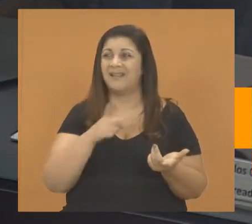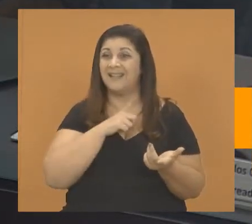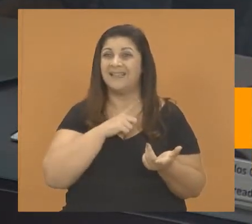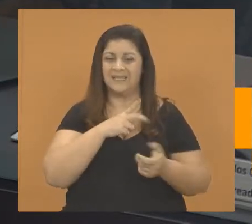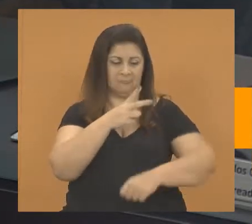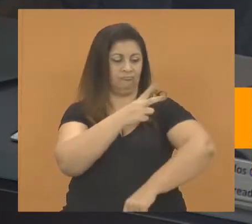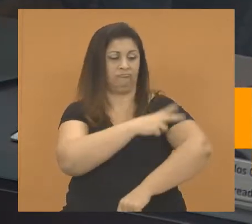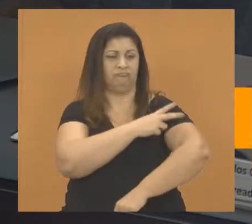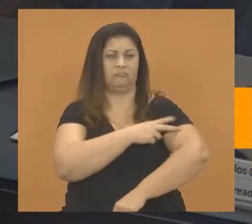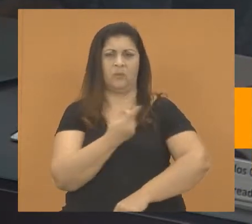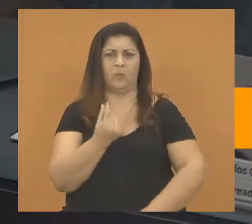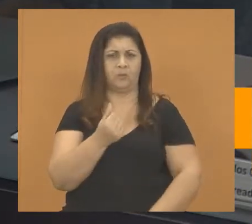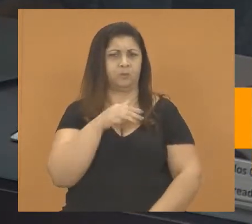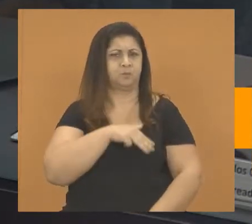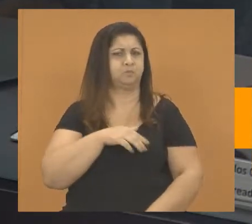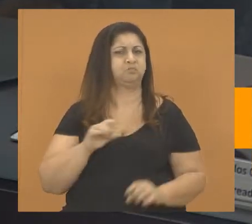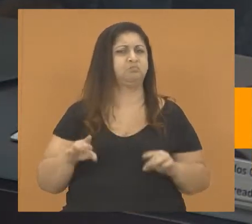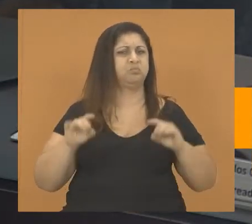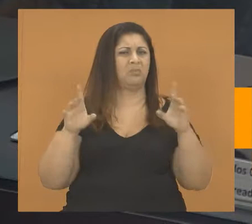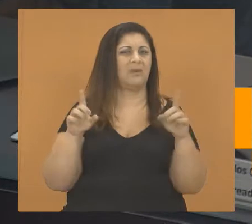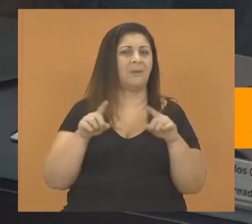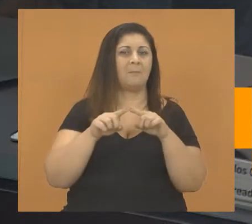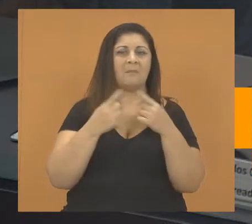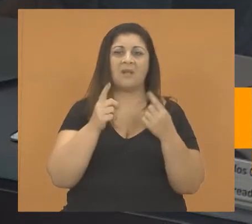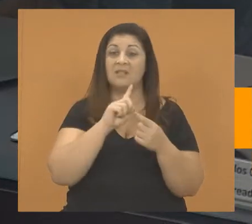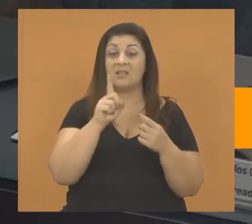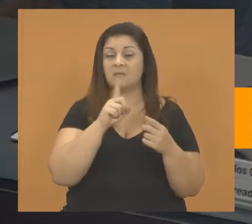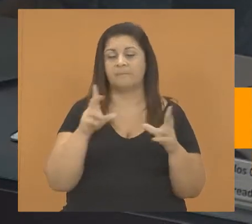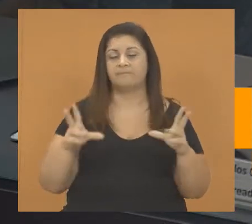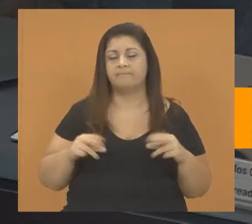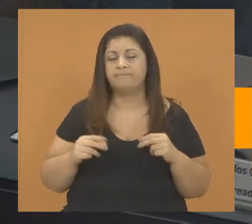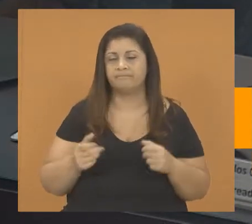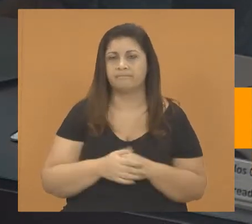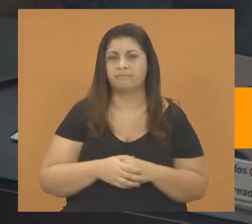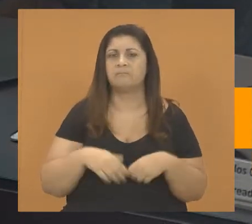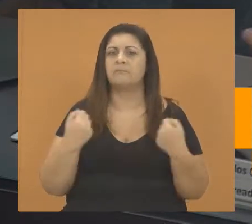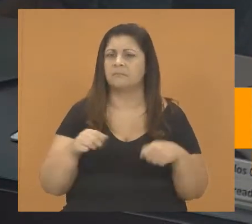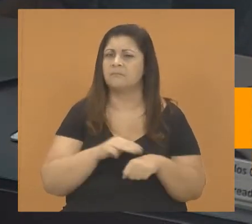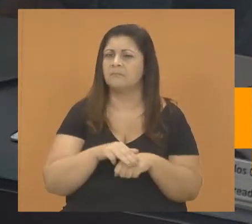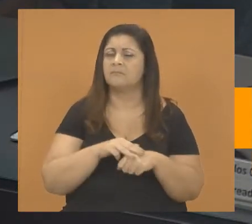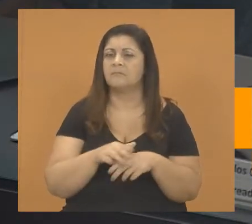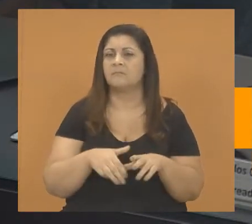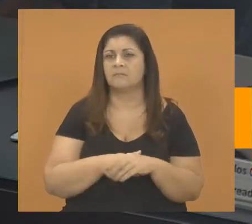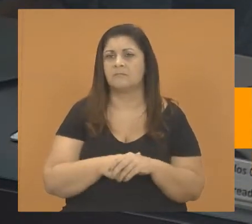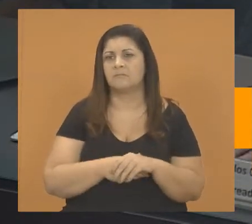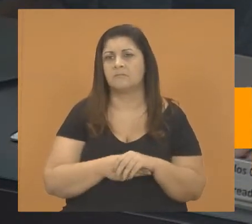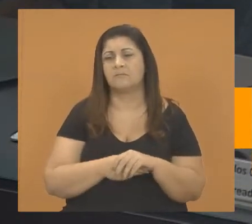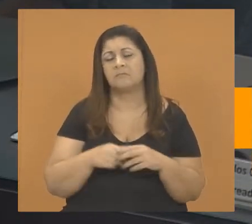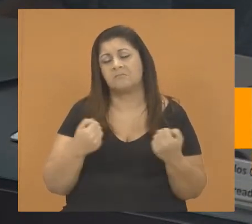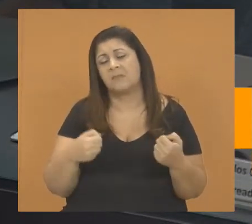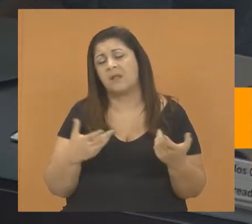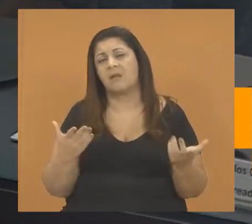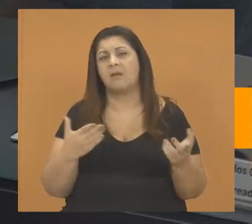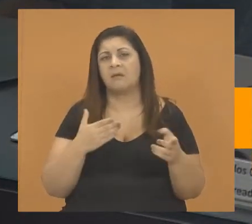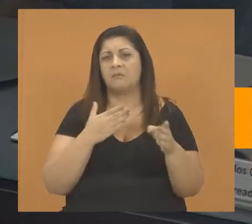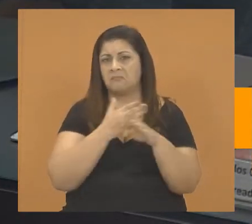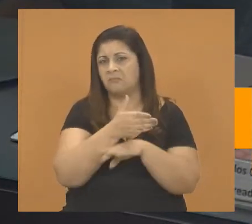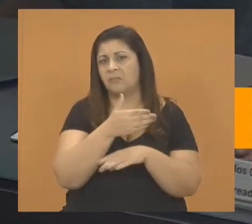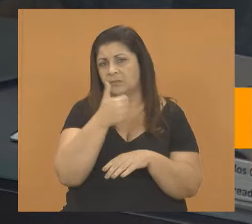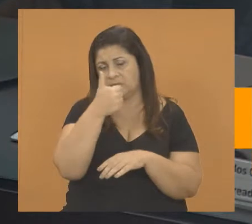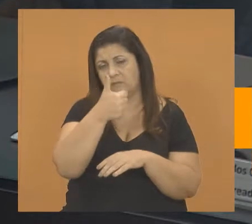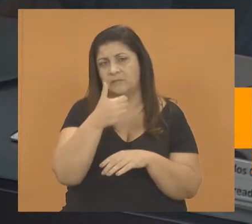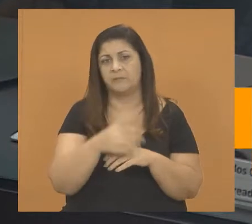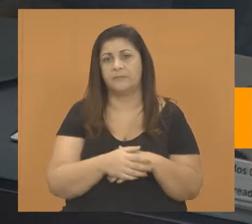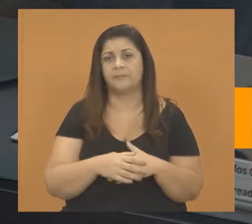nesses cargo então isso é preocupante eu acho que a gente tem que discutir mais a fundo mesmo isso aí mas também vou votar a favor do projeto justamente